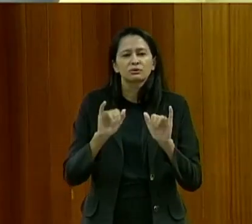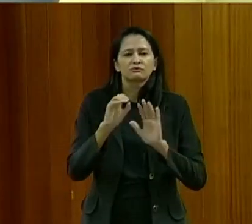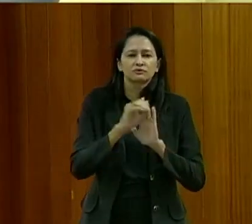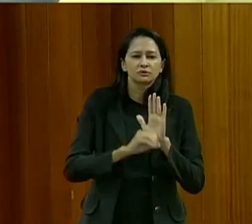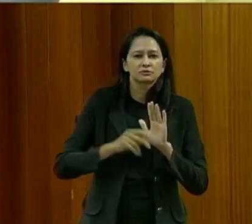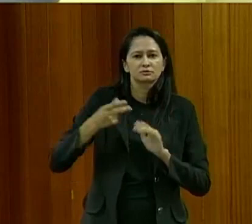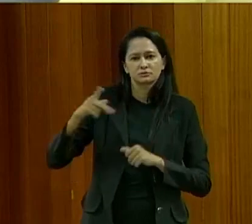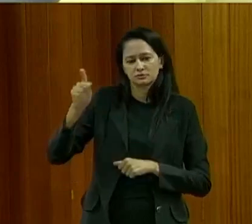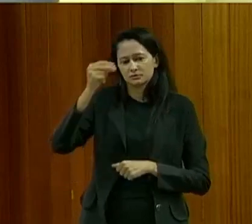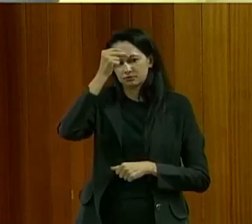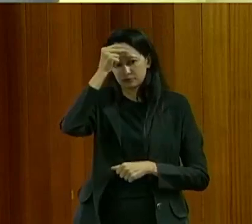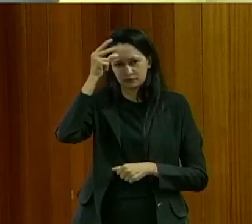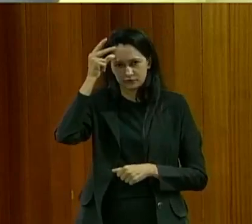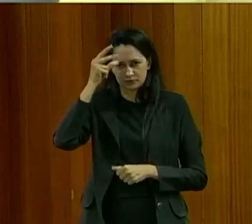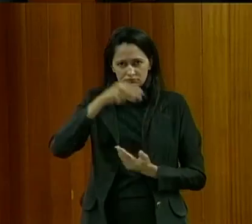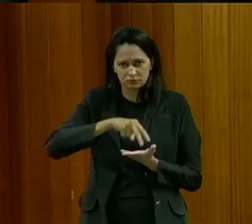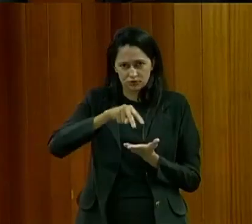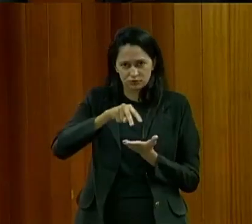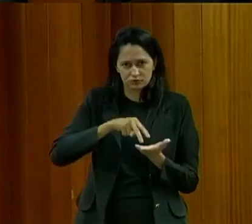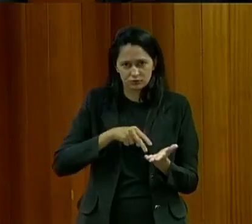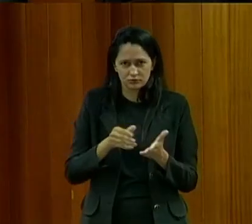a mesa. Vereador Pastor Isaías.